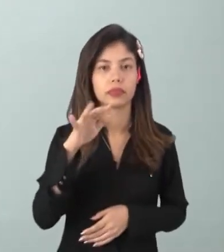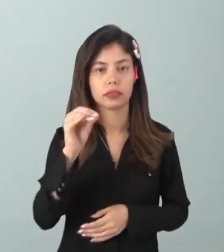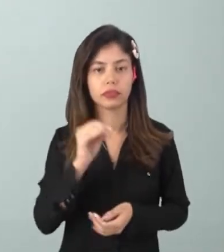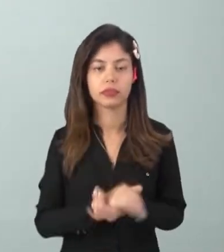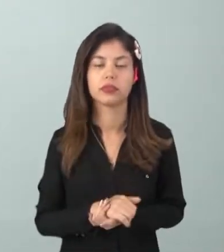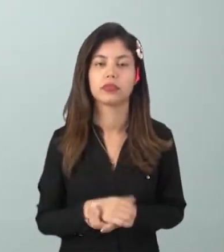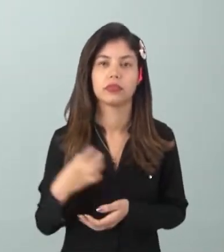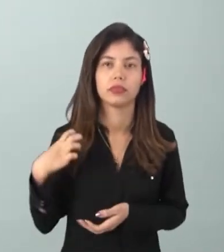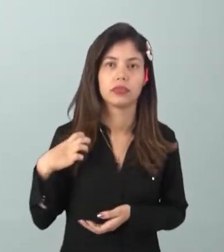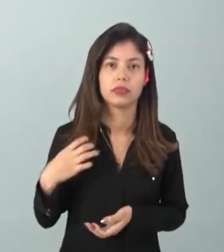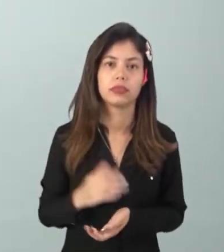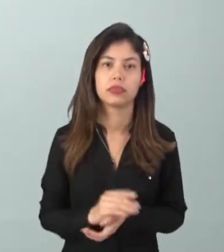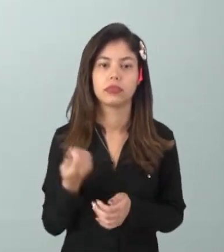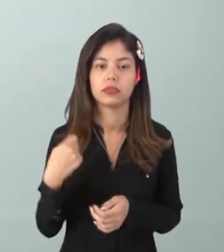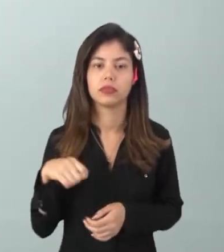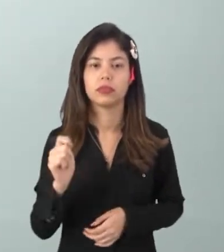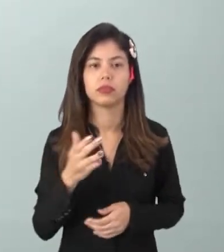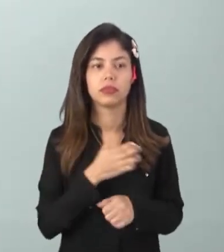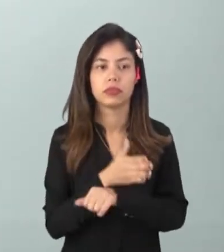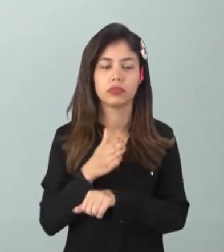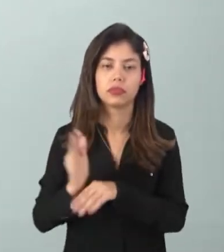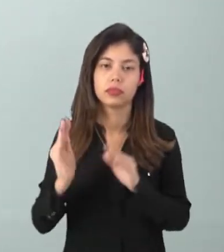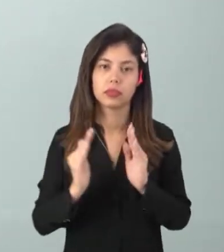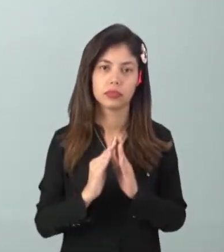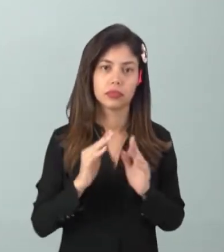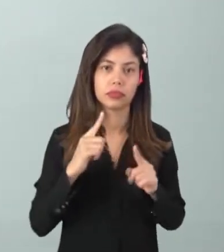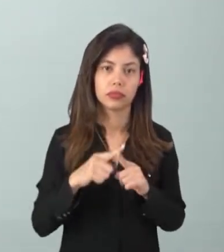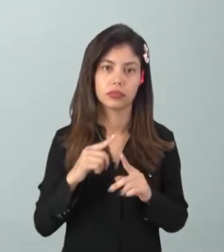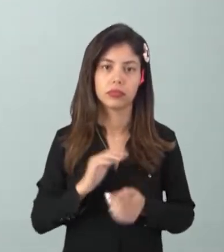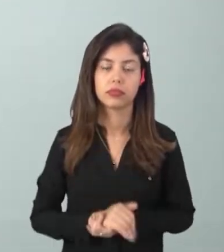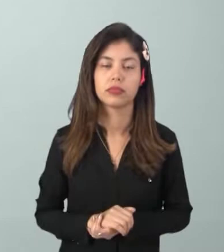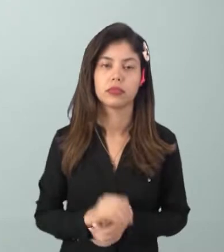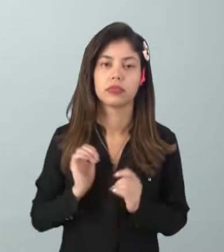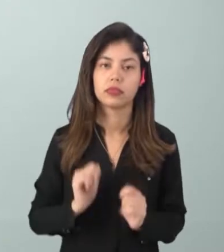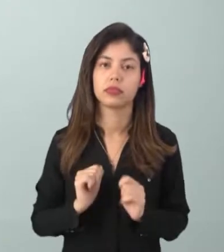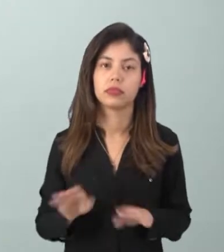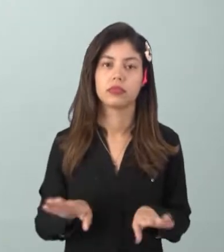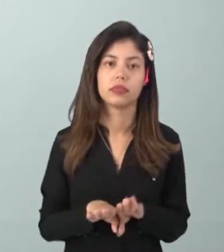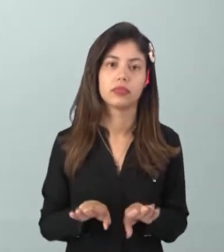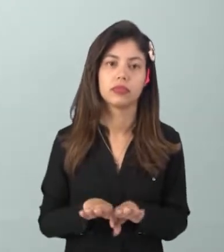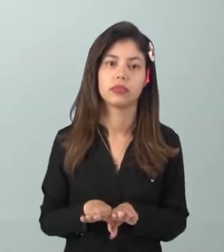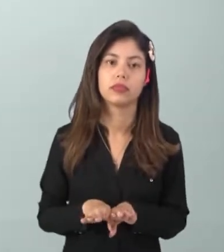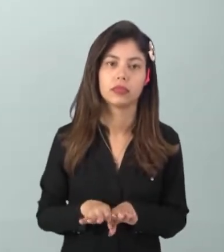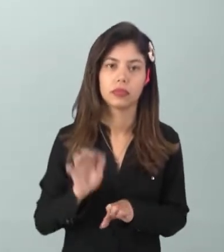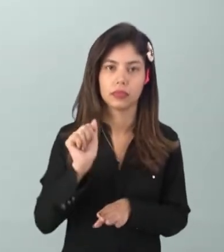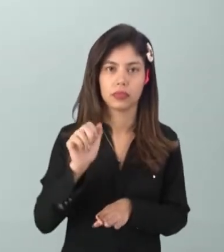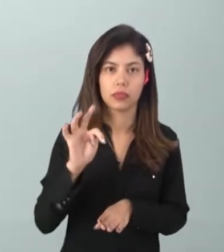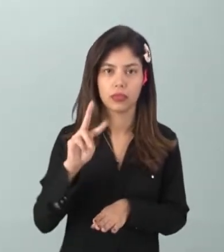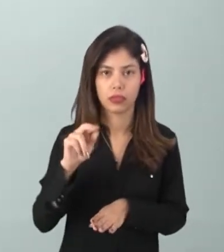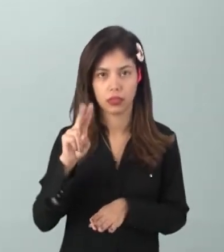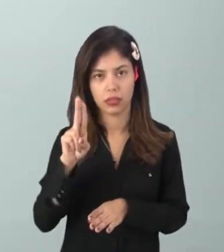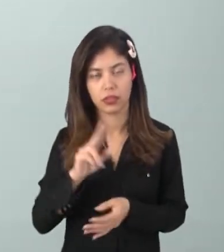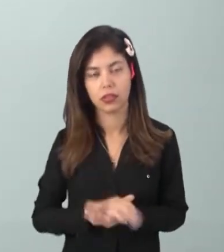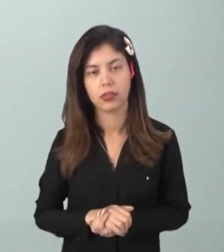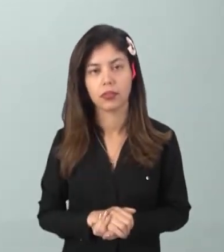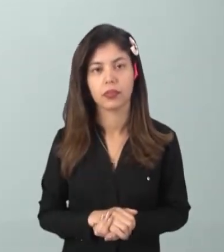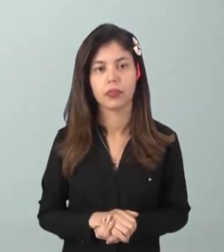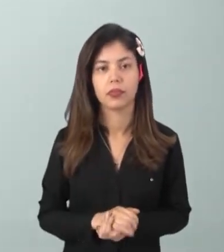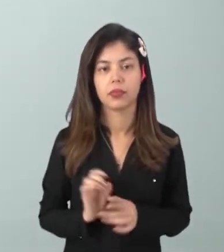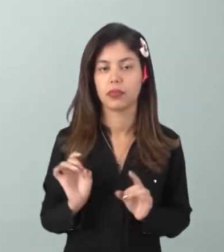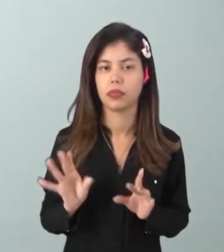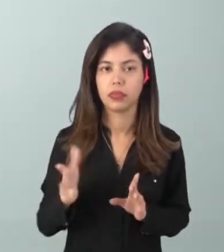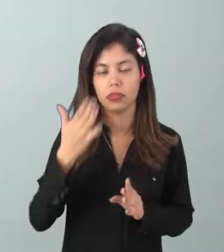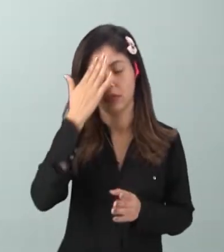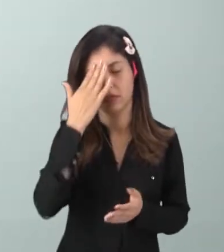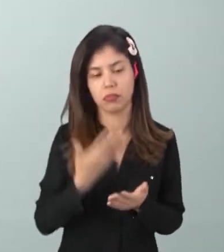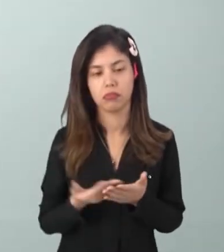depende de frequentar a igreja, né? É aquela pessoa que ela também pode ser declarada ateu, ou ela pode simplesmente não